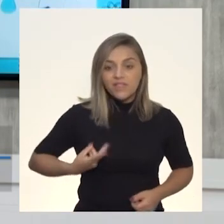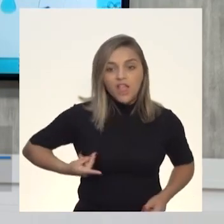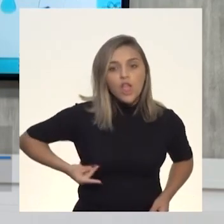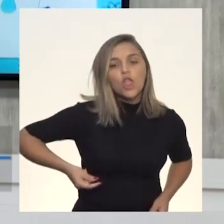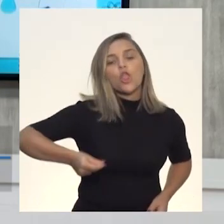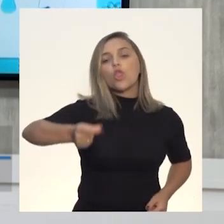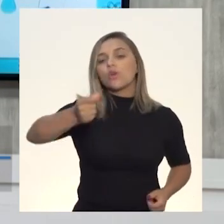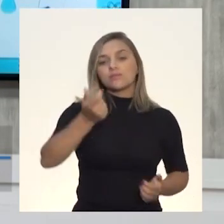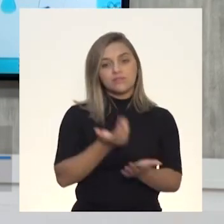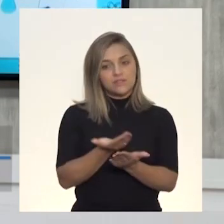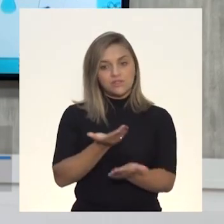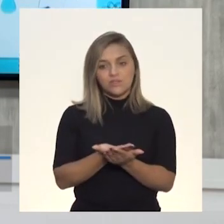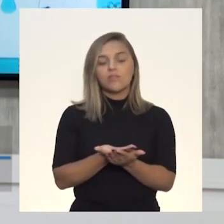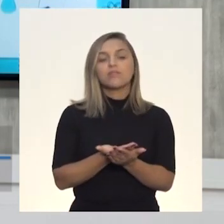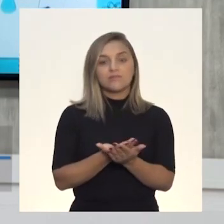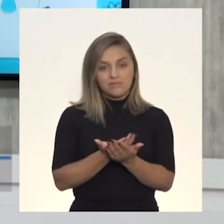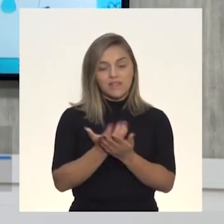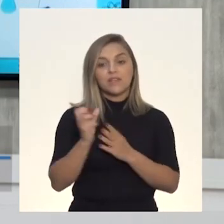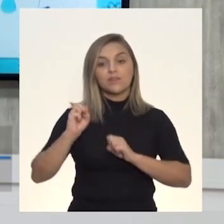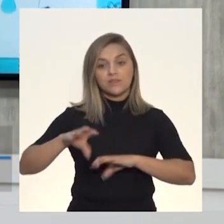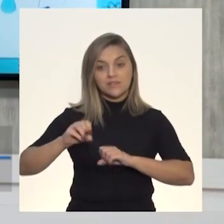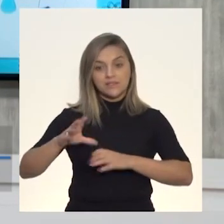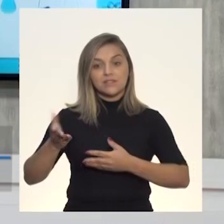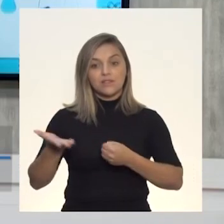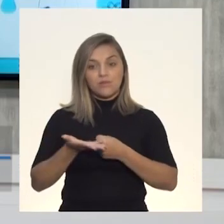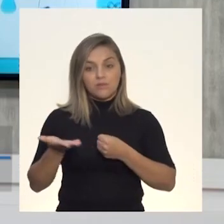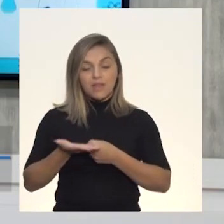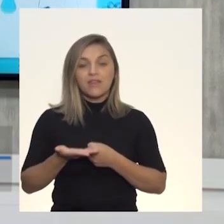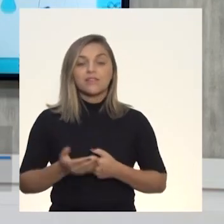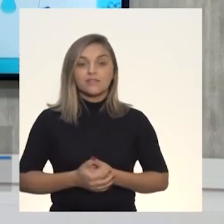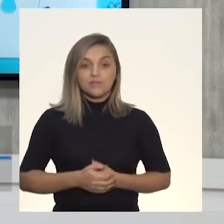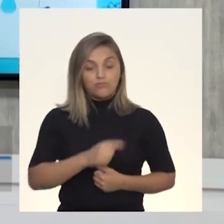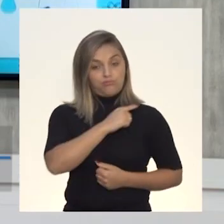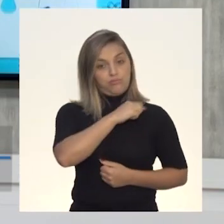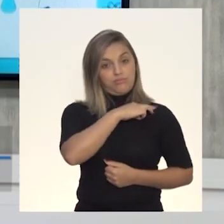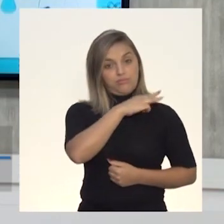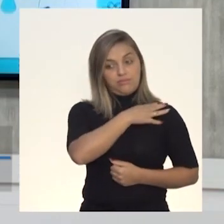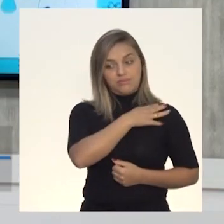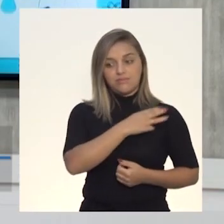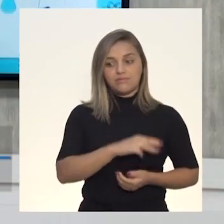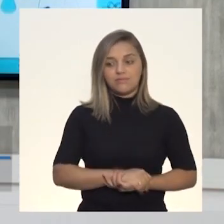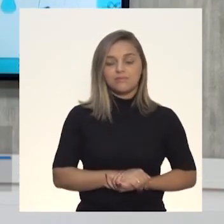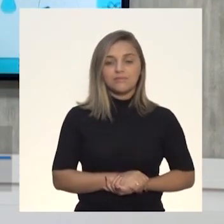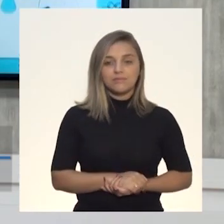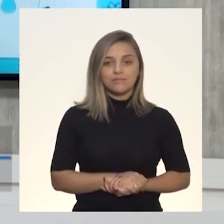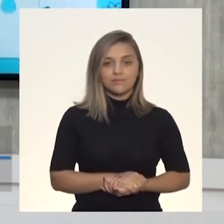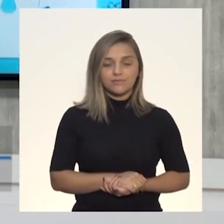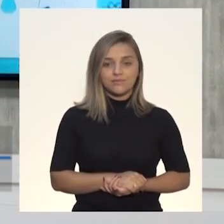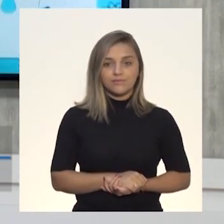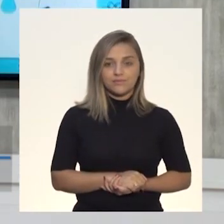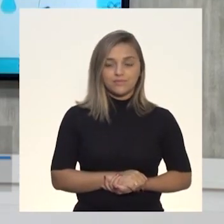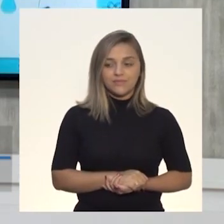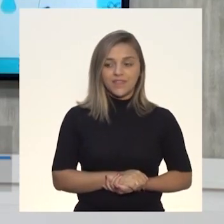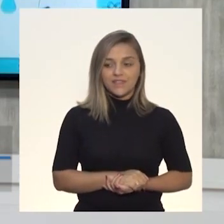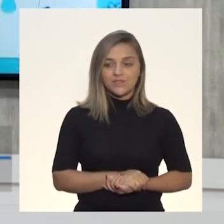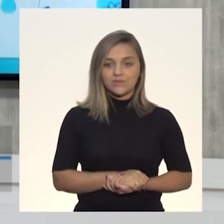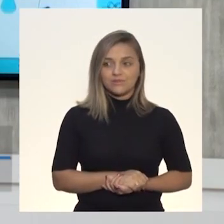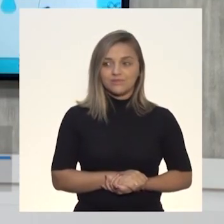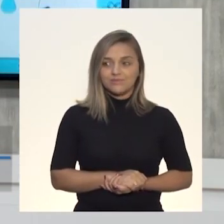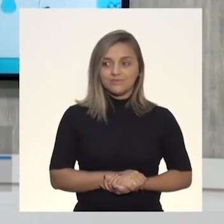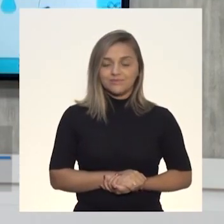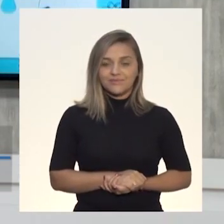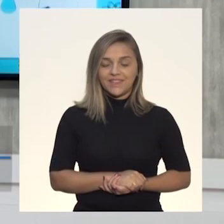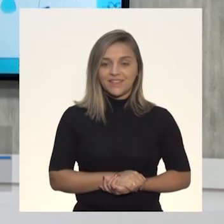ensino médio na escola pública, depois fui para a universidade. E aí, um charmezinho para vocês, eu estudei jornalismo, depois estudei